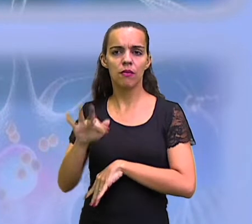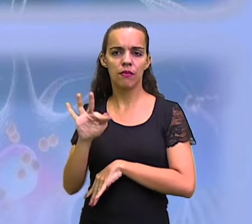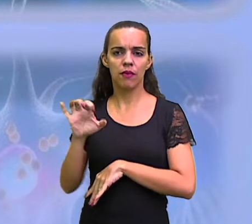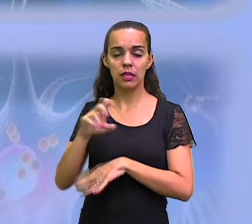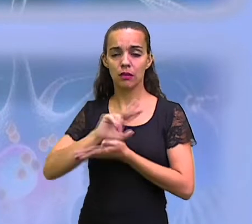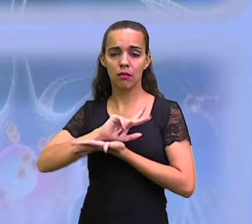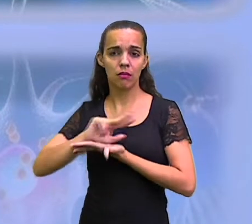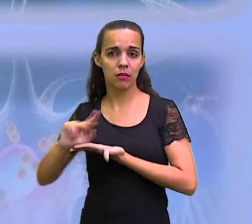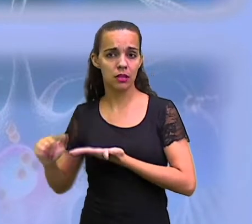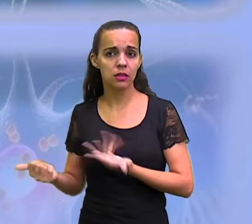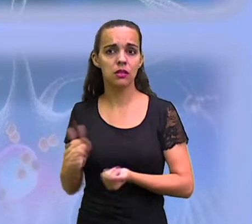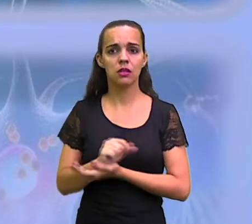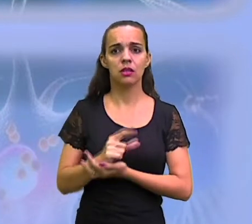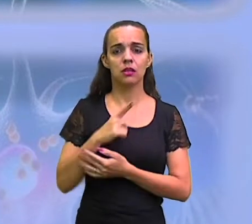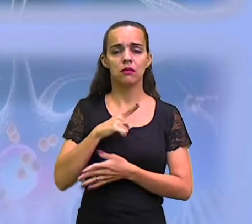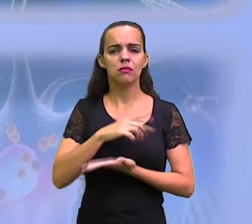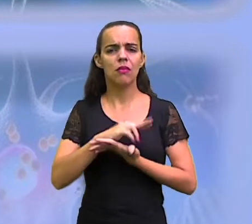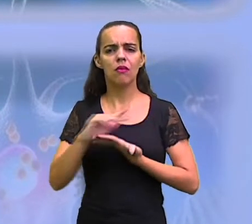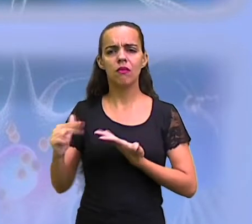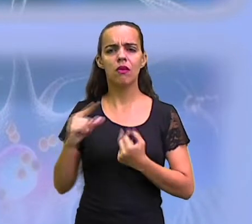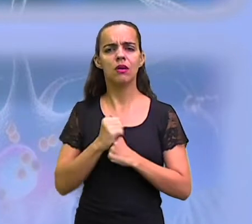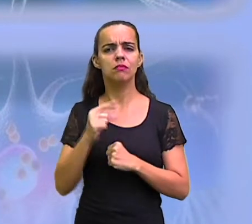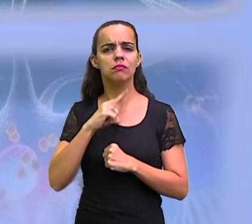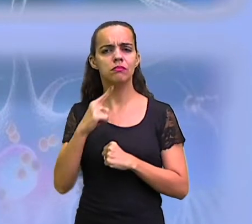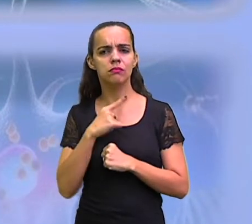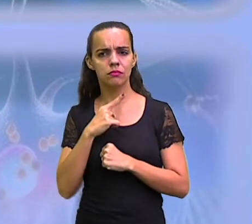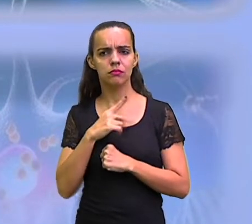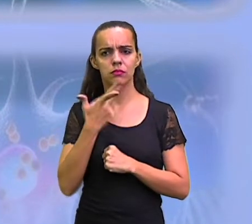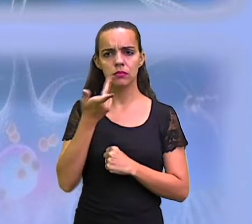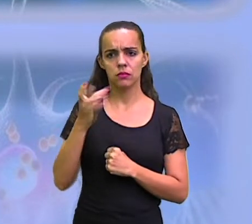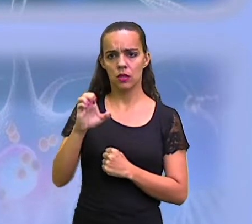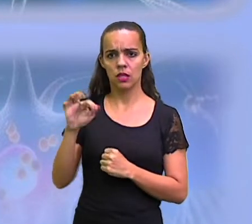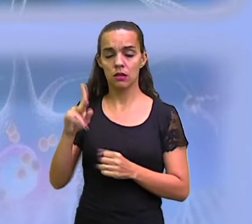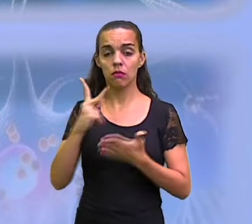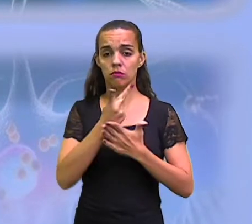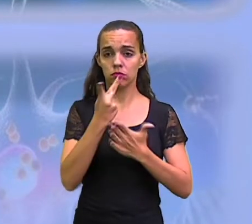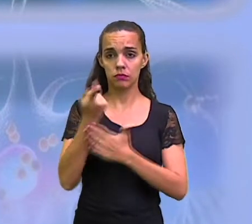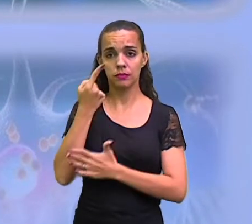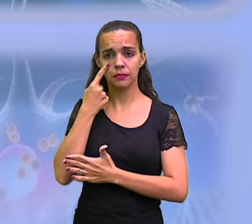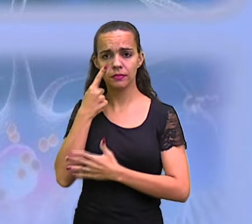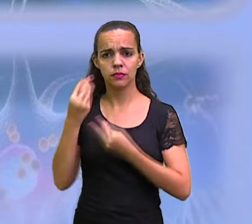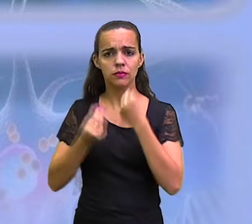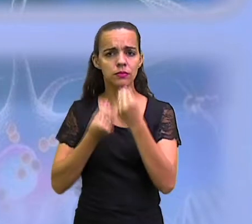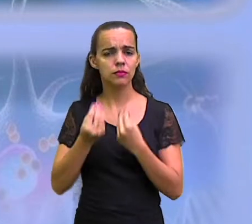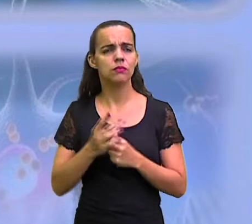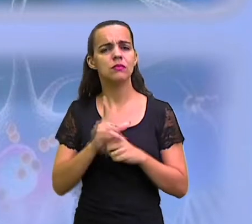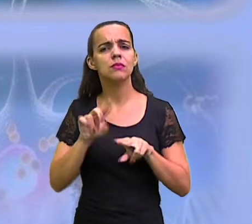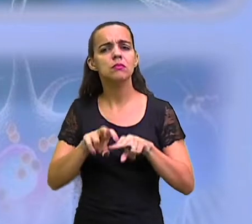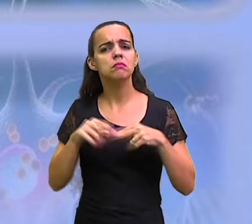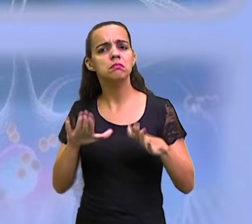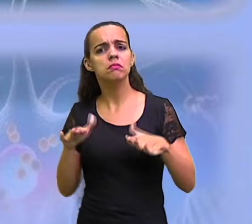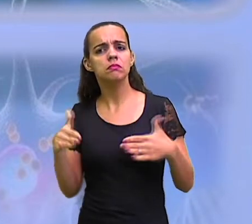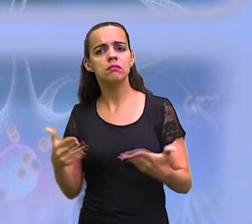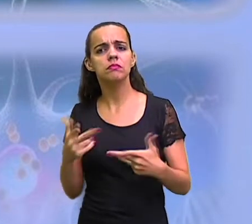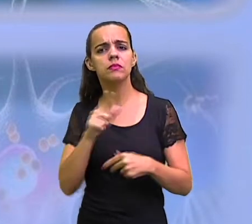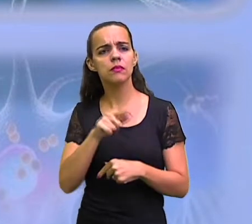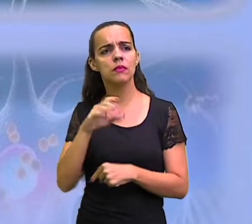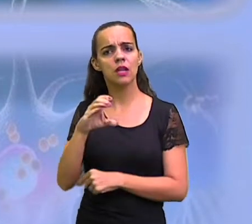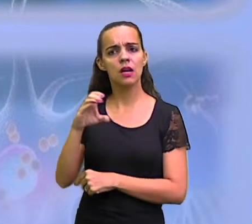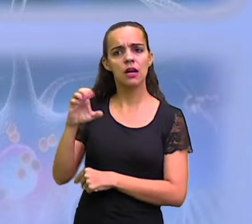variada, então aí a gente vai ter essa cefaleia acontecendo. O que seria então a